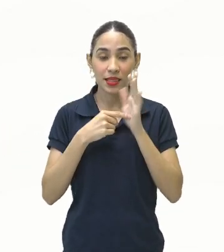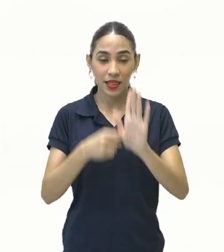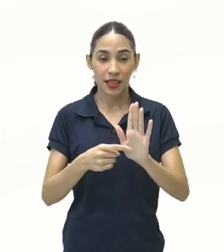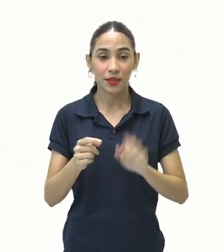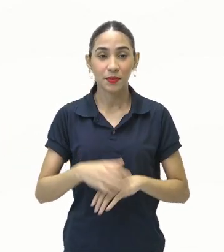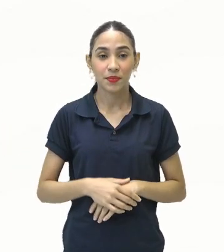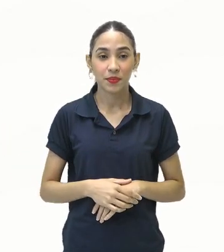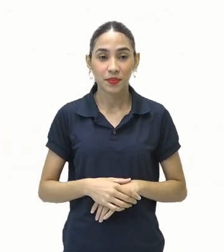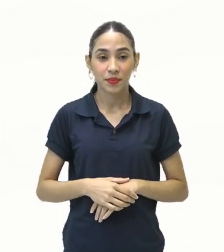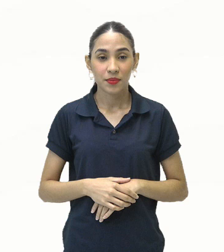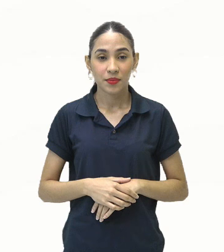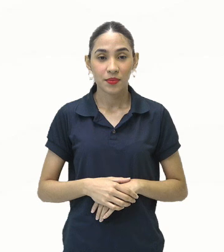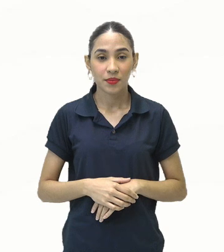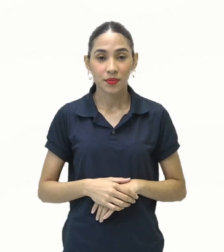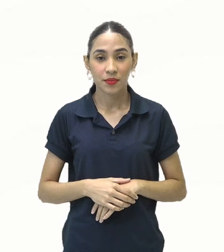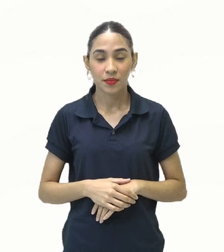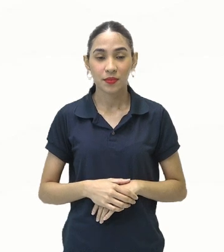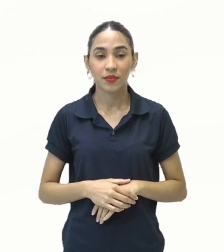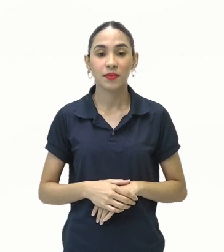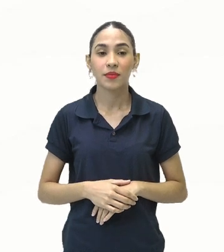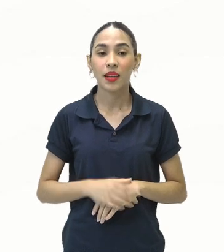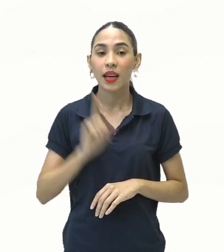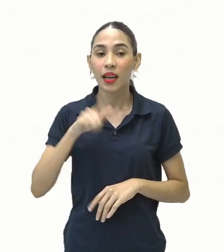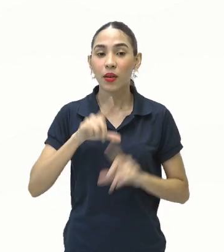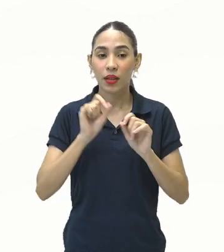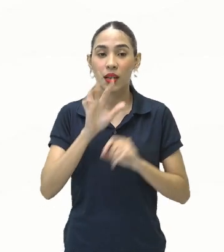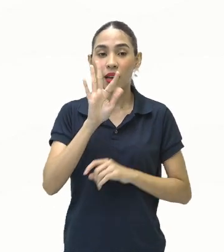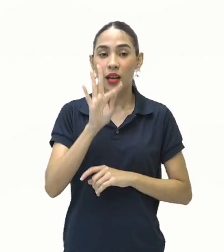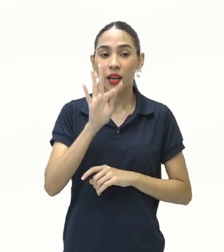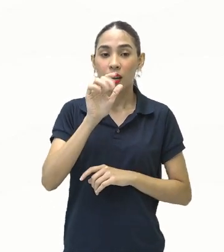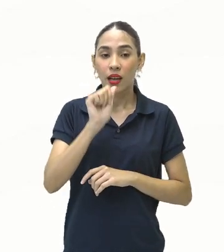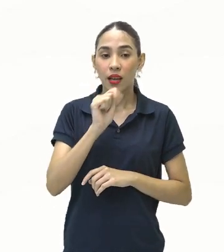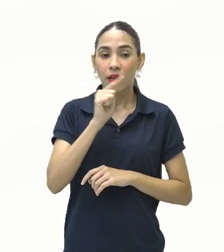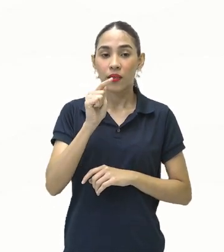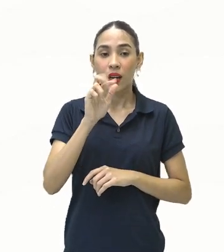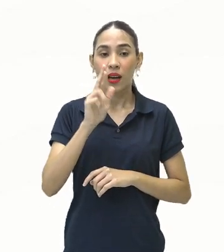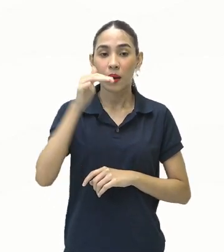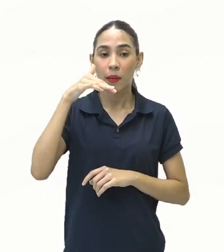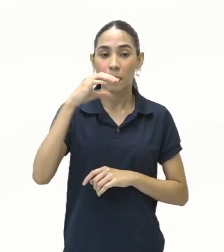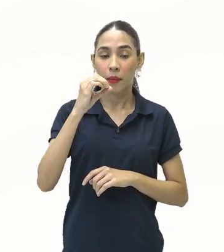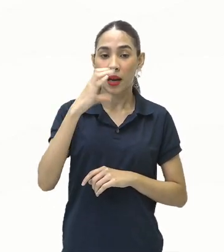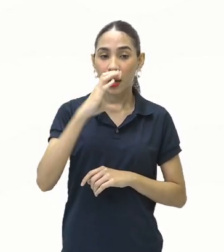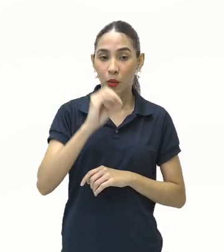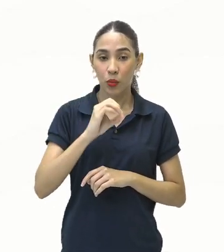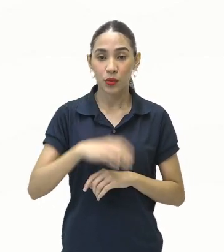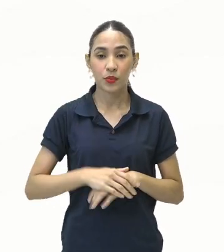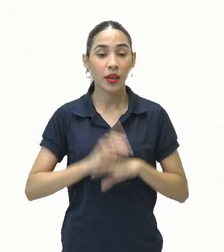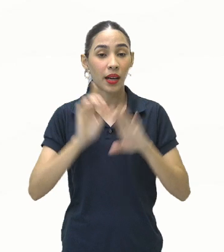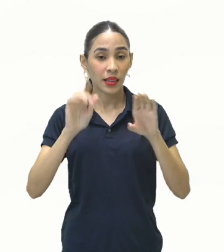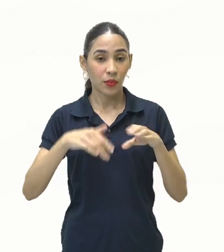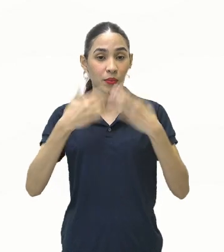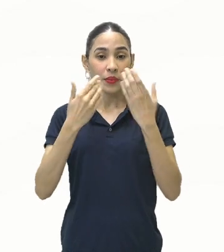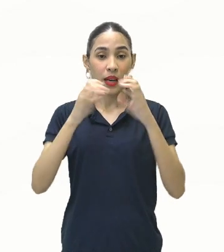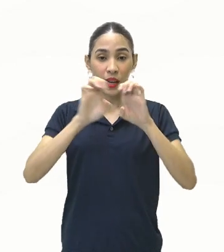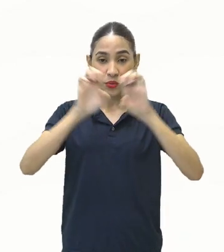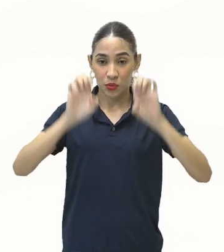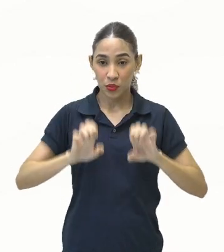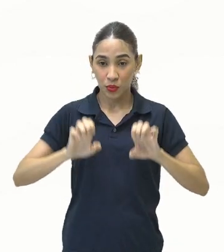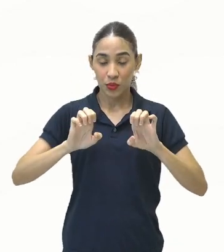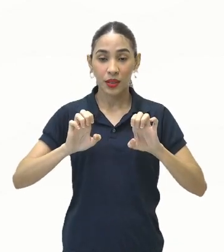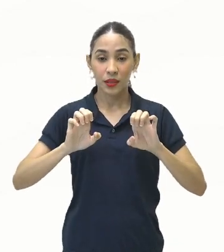vocês é aqui os fármacos. A estrutura da cadeia